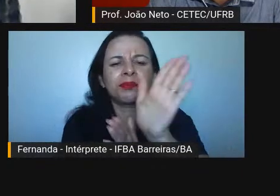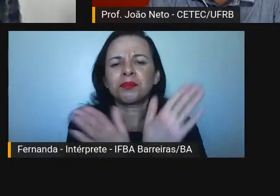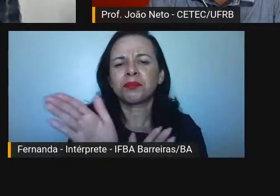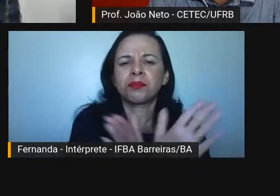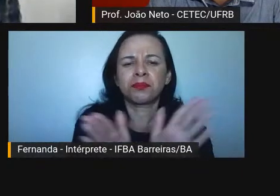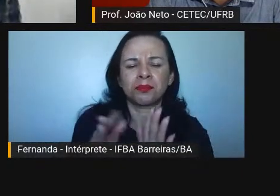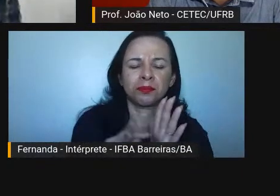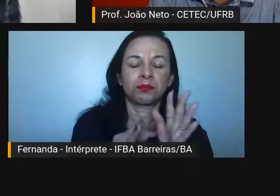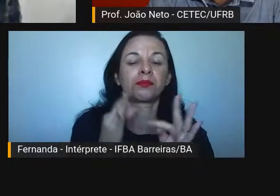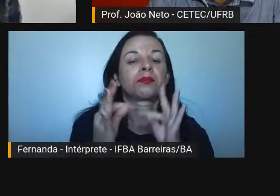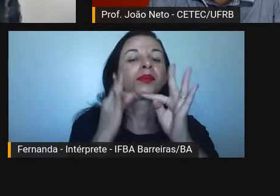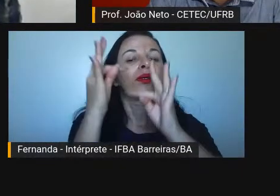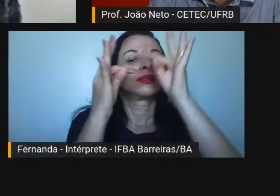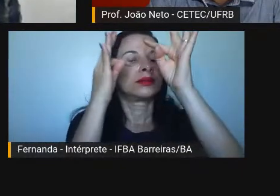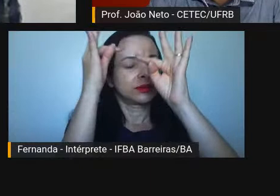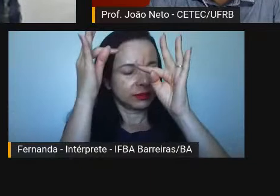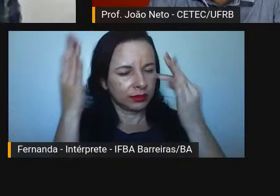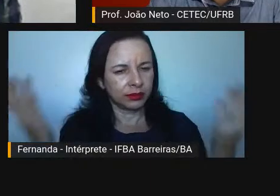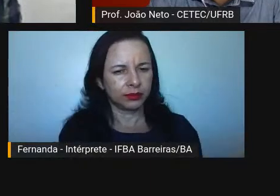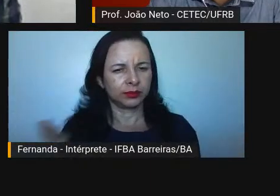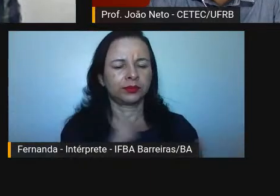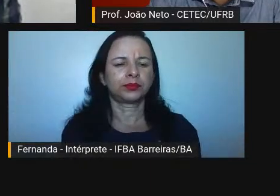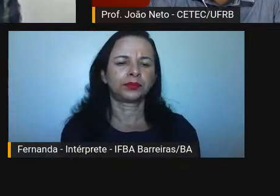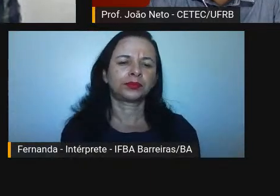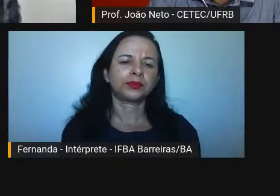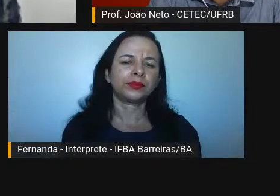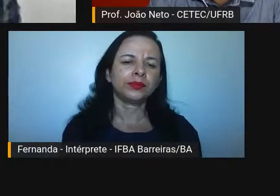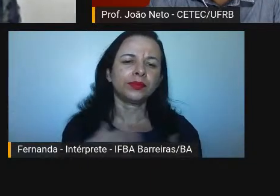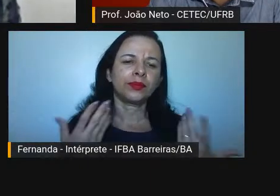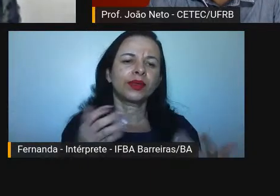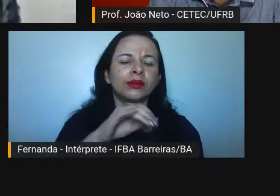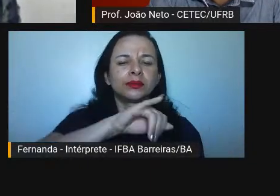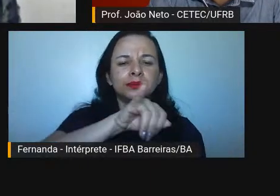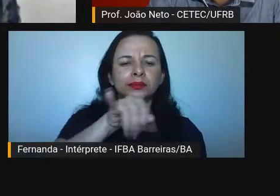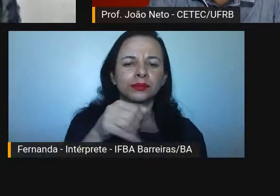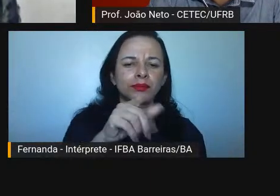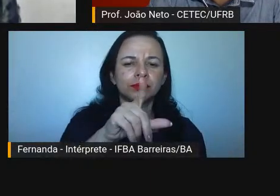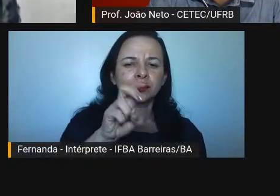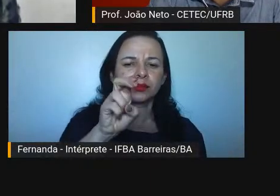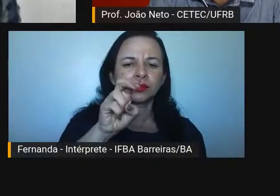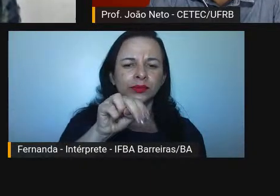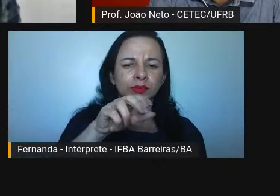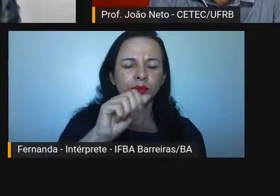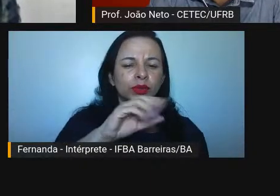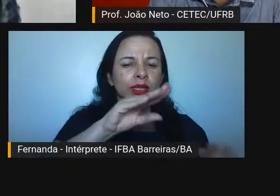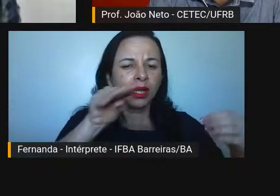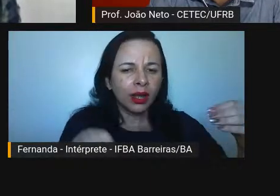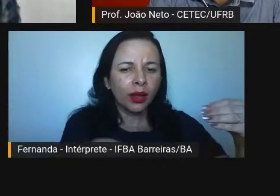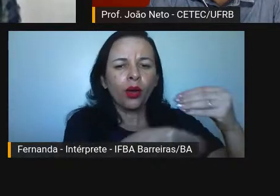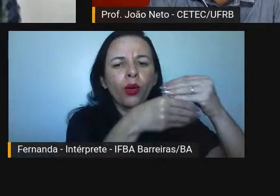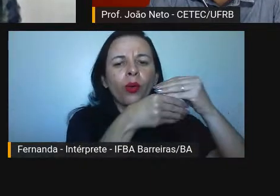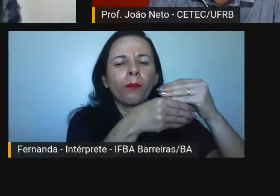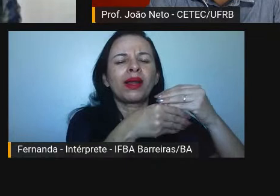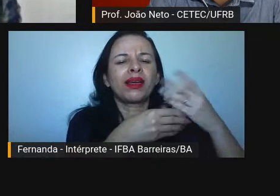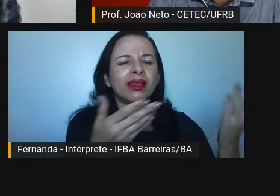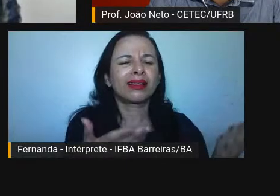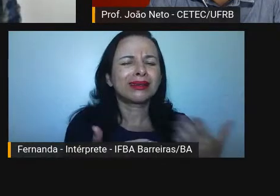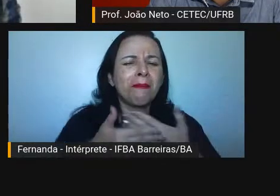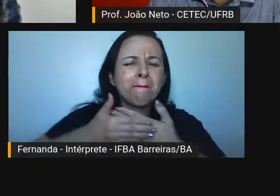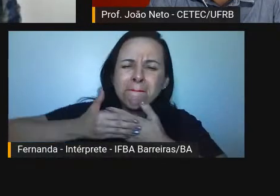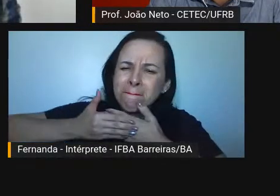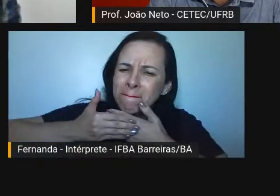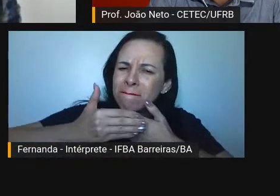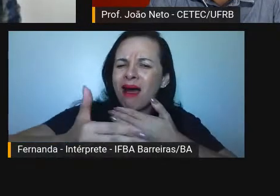a Essas tecnologias né E quando Juliana completa com essa coisa de que a gente trabalha é muito além do que magra de